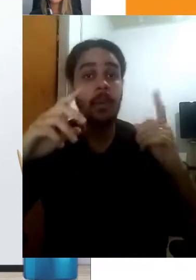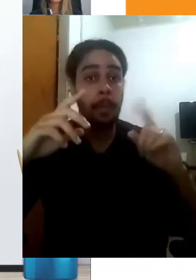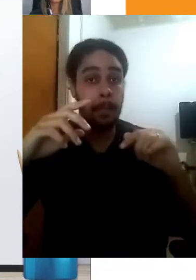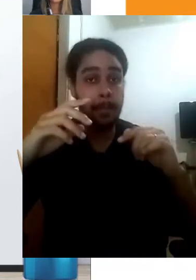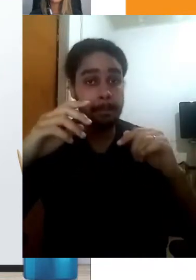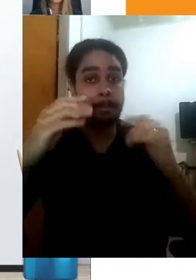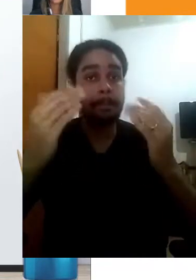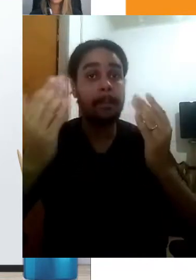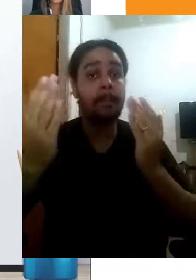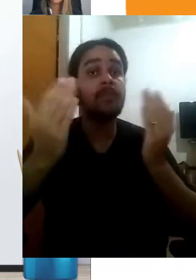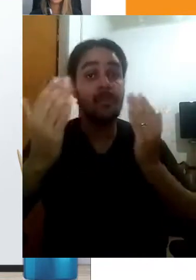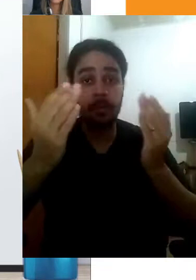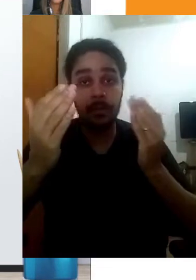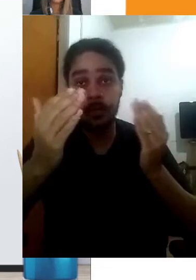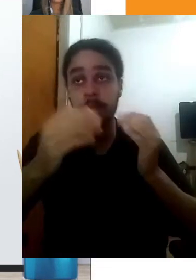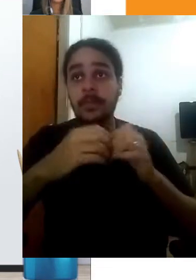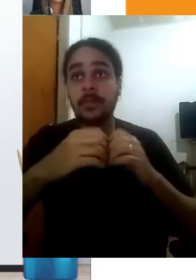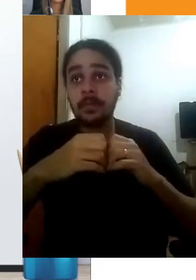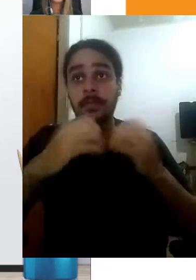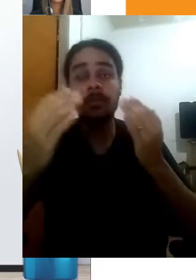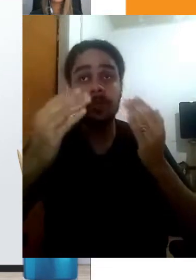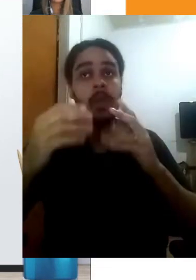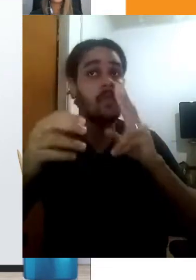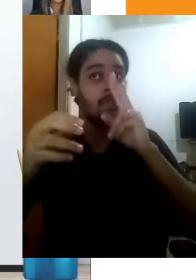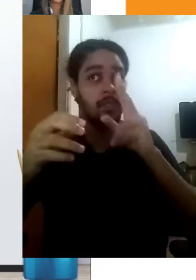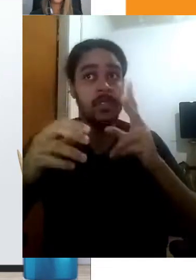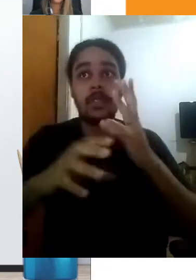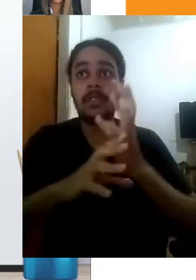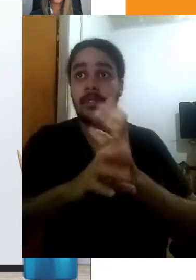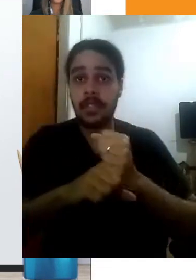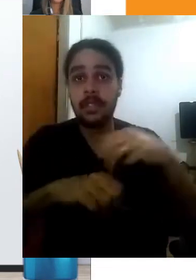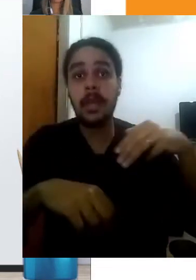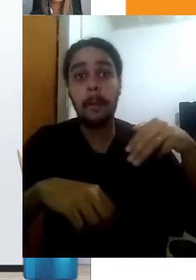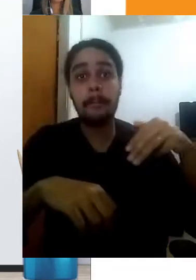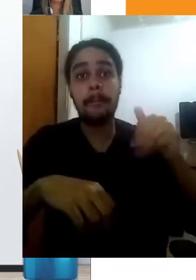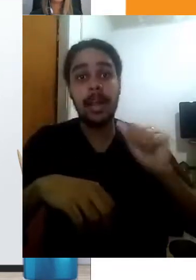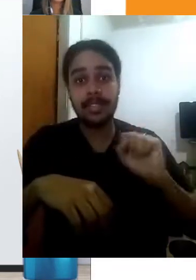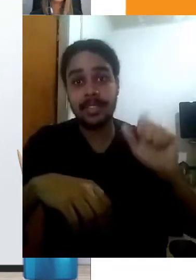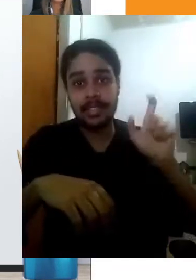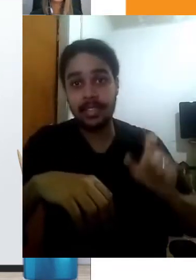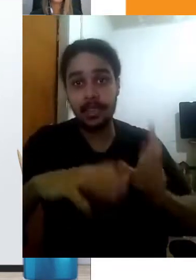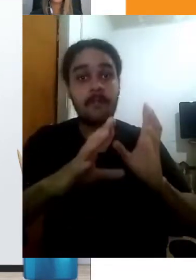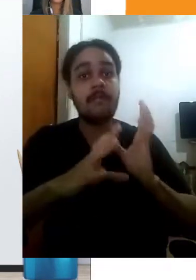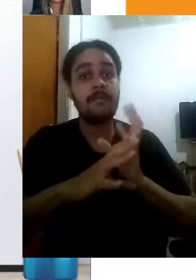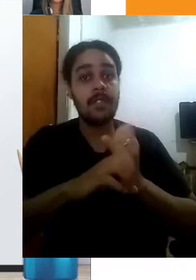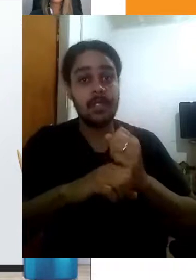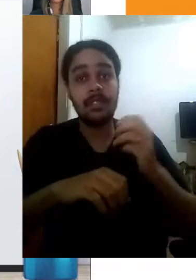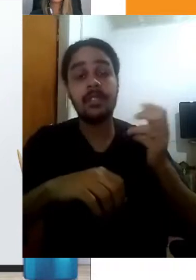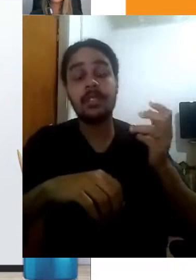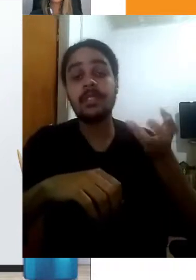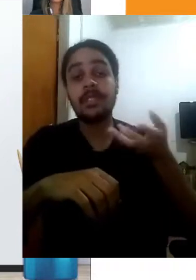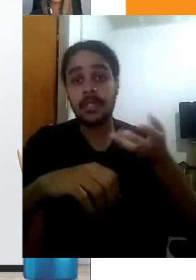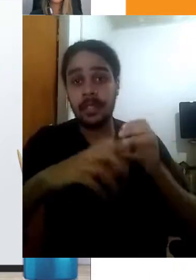à massa vezes aceleração, ok? Eu não usei Py nesse caso porque o bloco não se movimenta na vertical, ele só